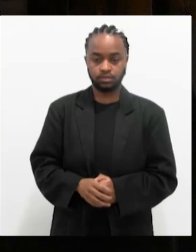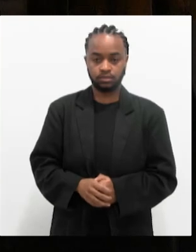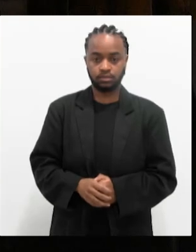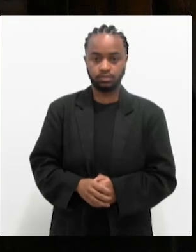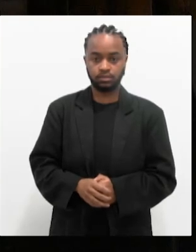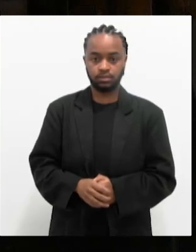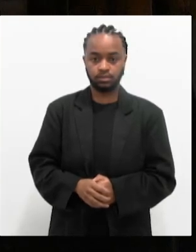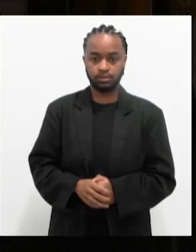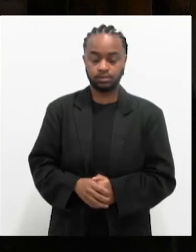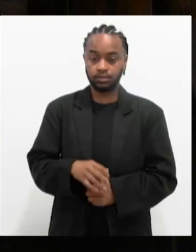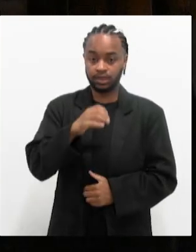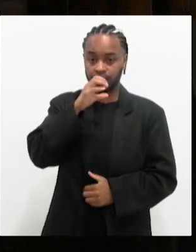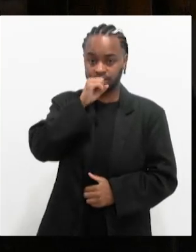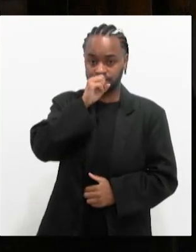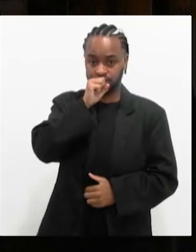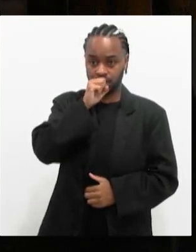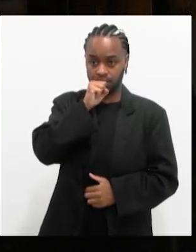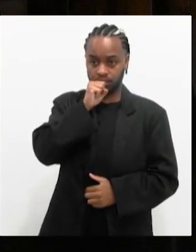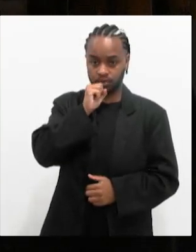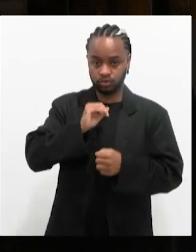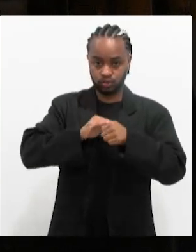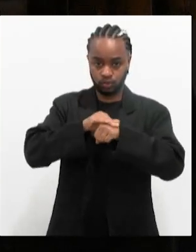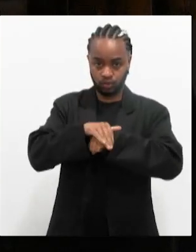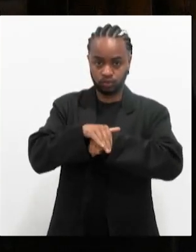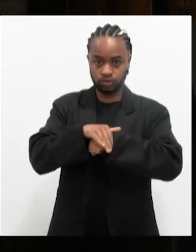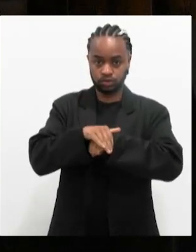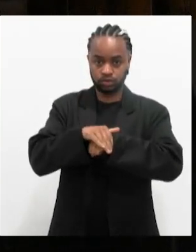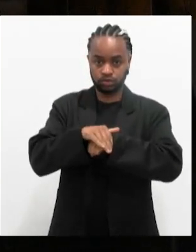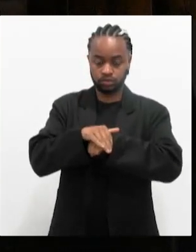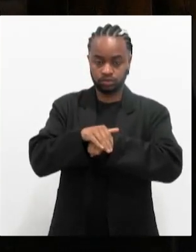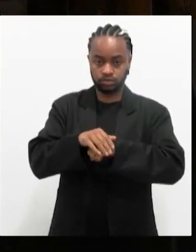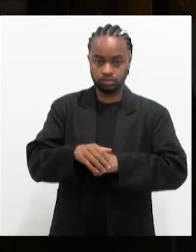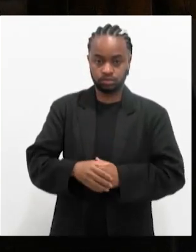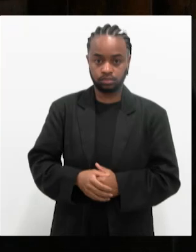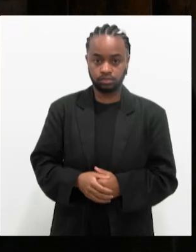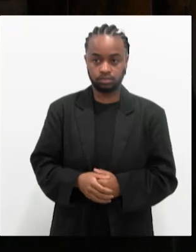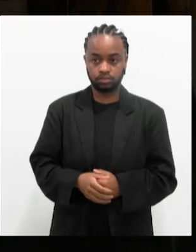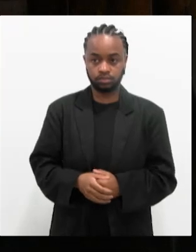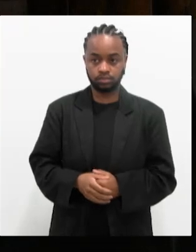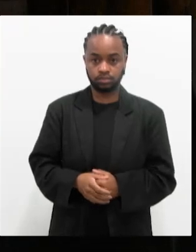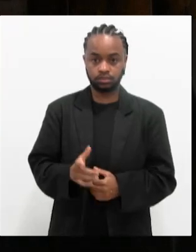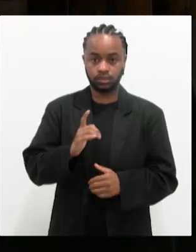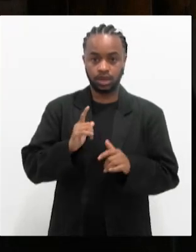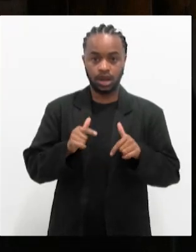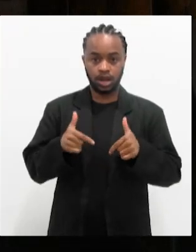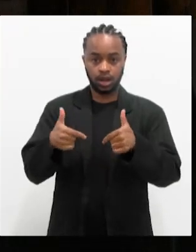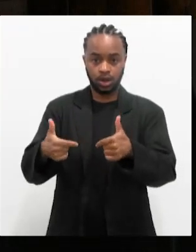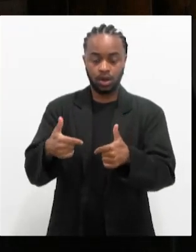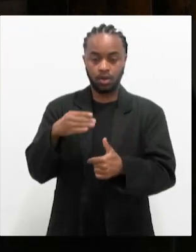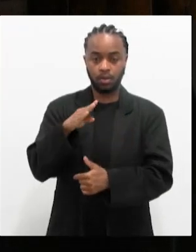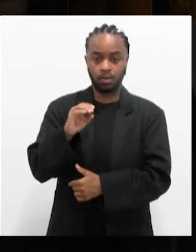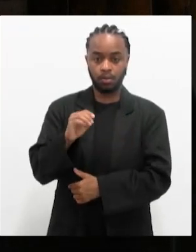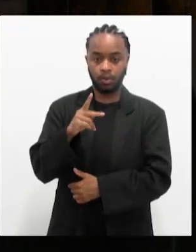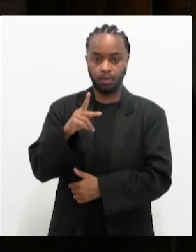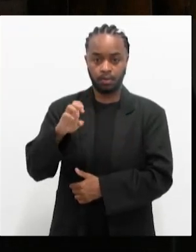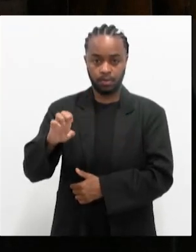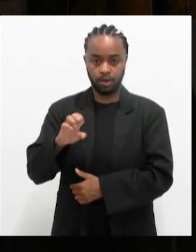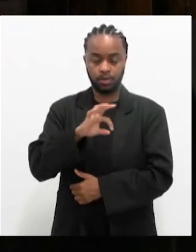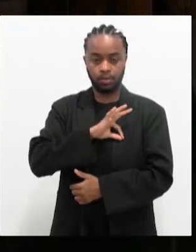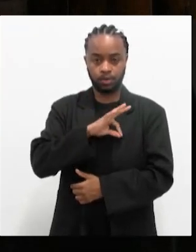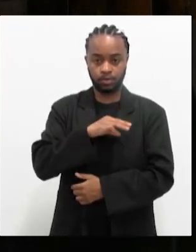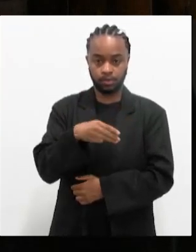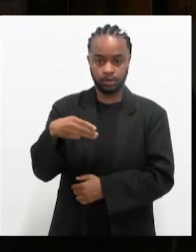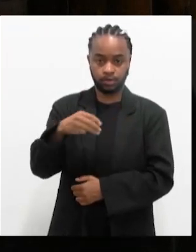No sábado, na noite de sábado para domingo, numa operação do BOP, da Polícia Militar do Estado do